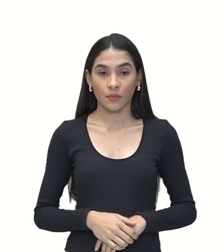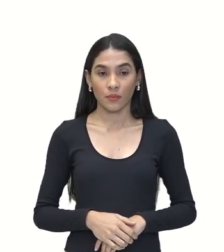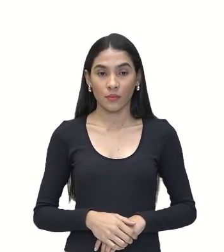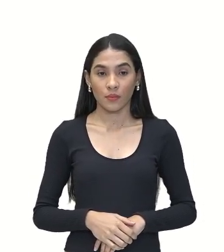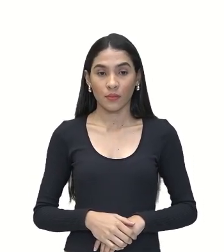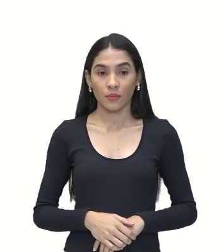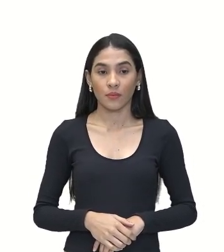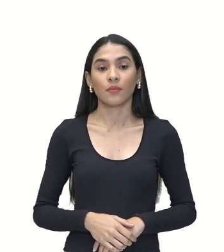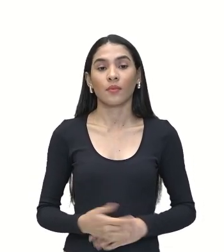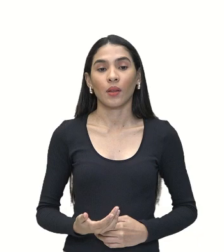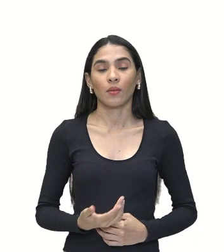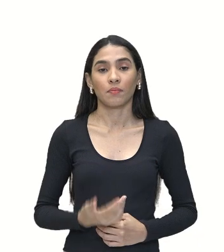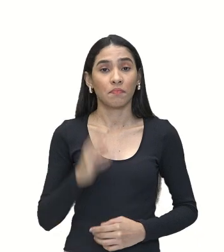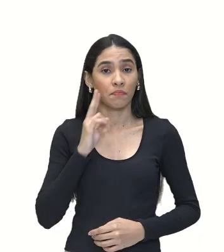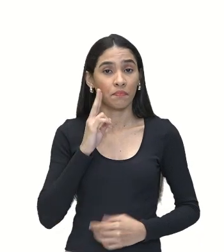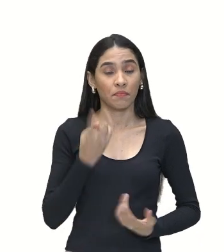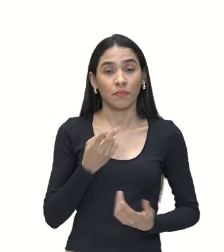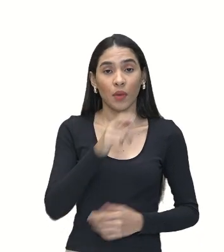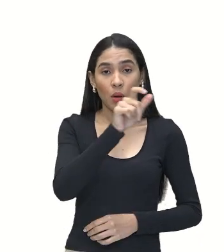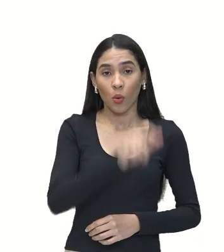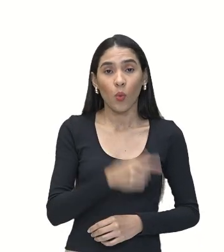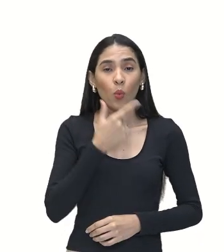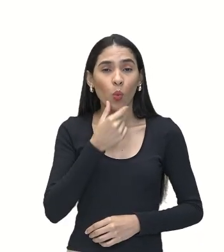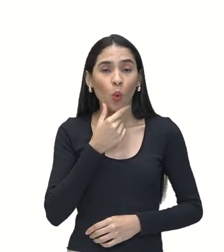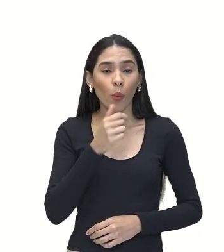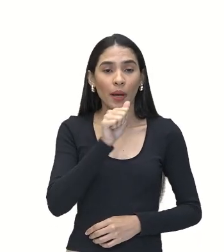Ele assistiu